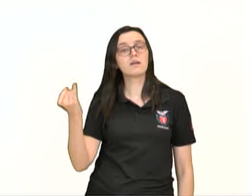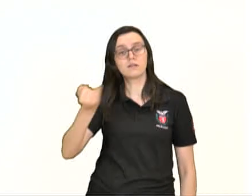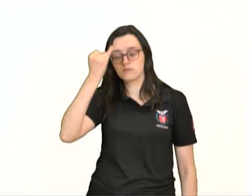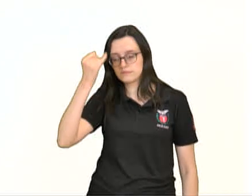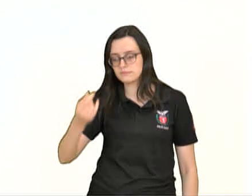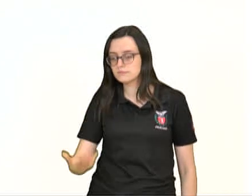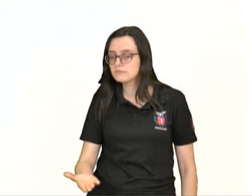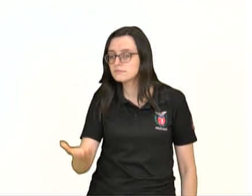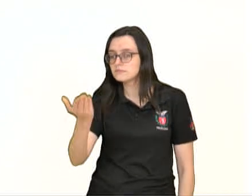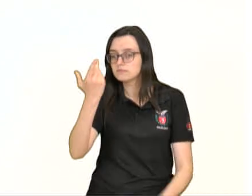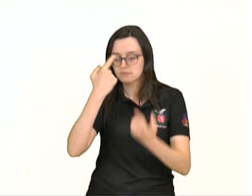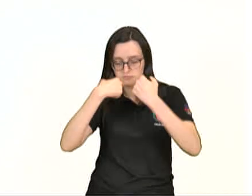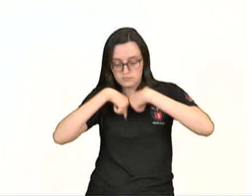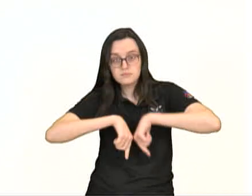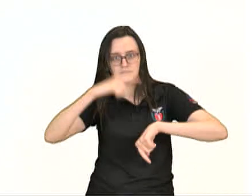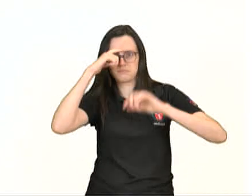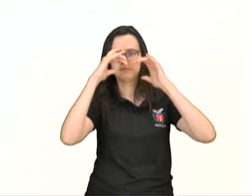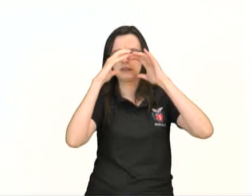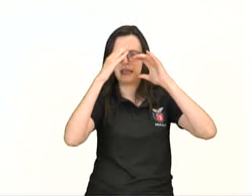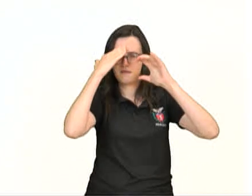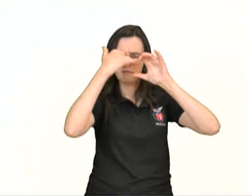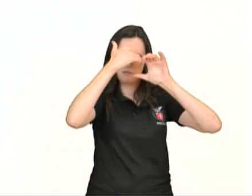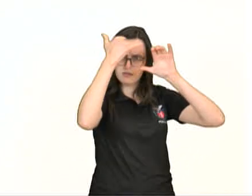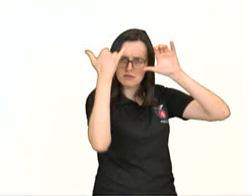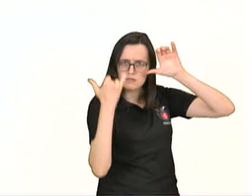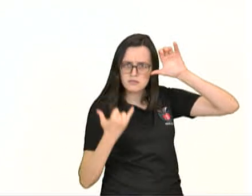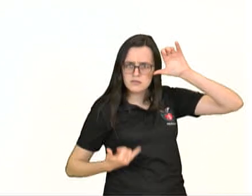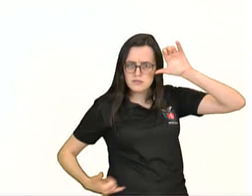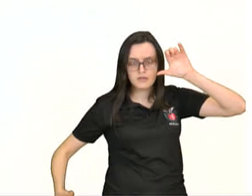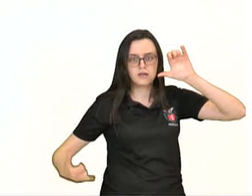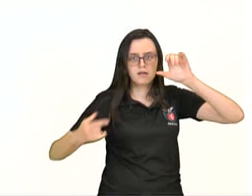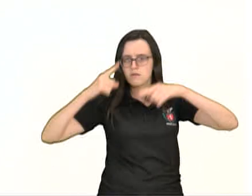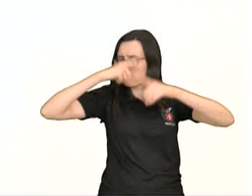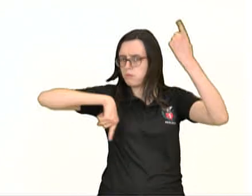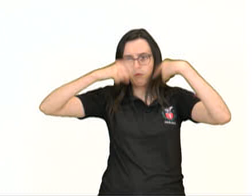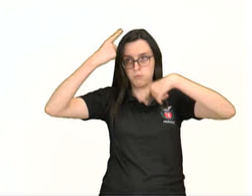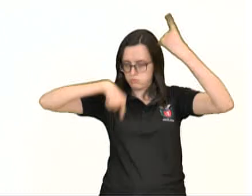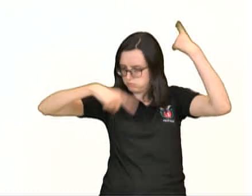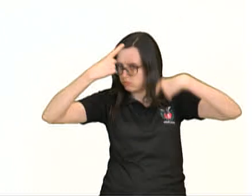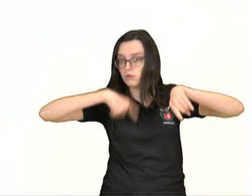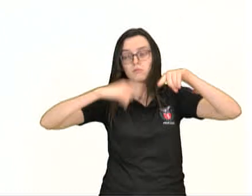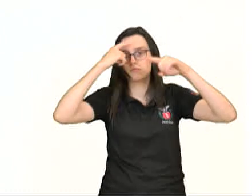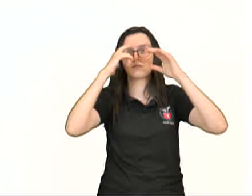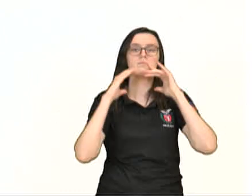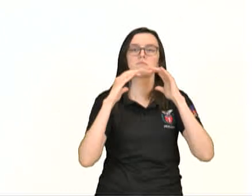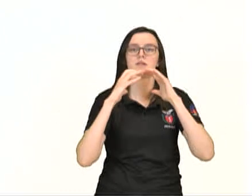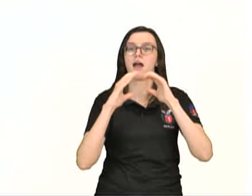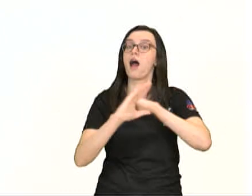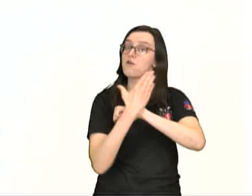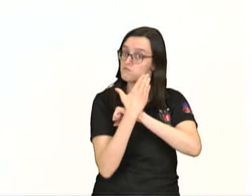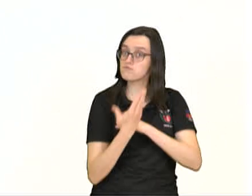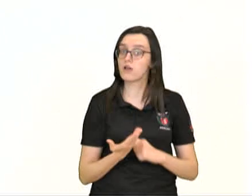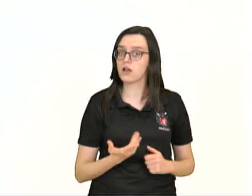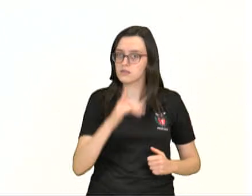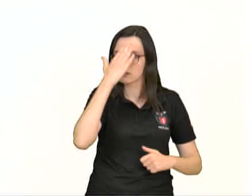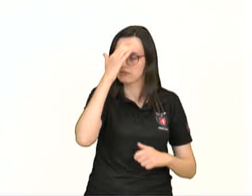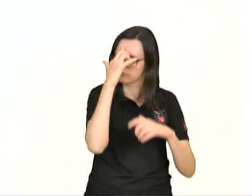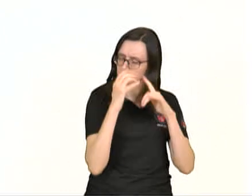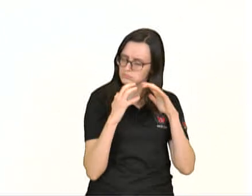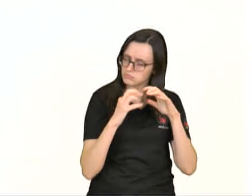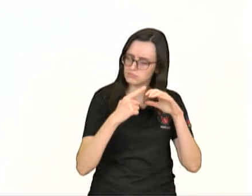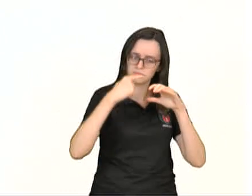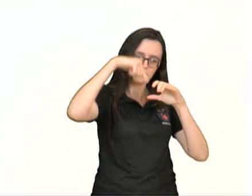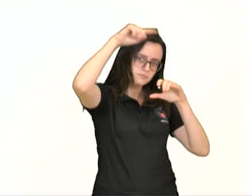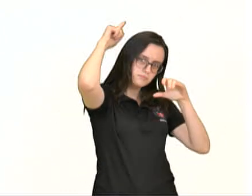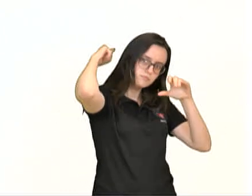entre as células nervosas. Capaz, gente, ou seja, ajuda no pensamento, né? Células nervosas,